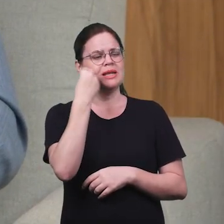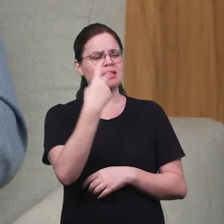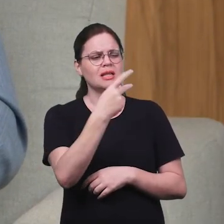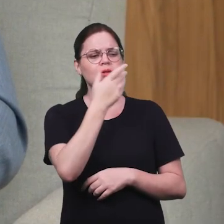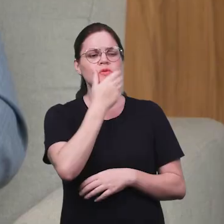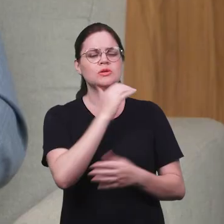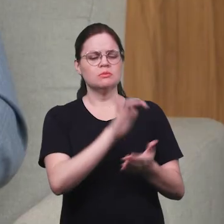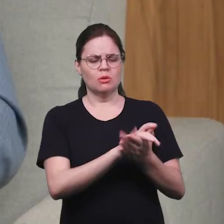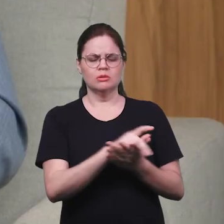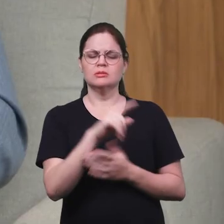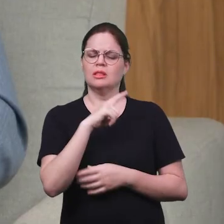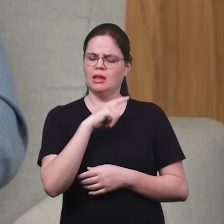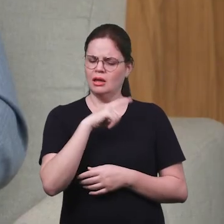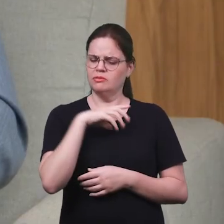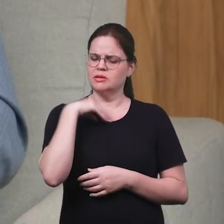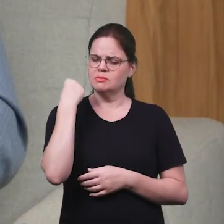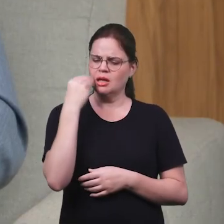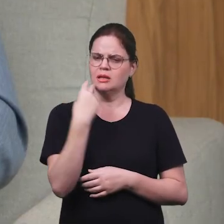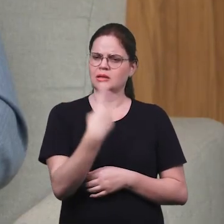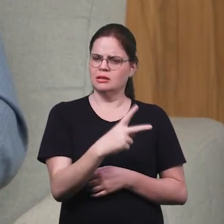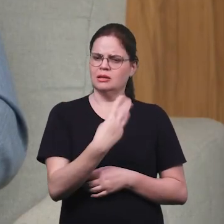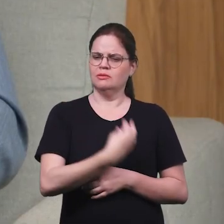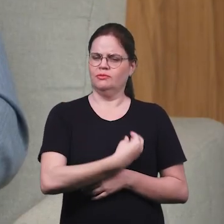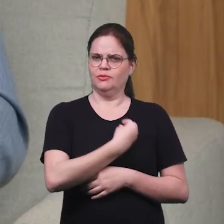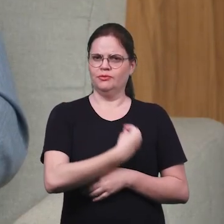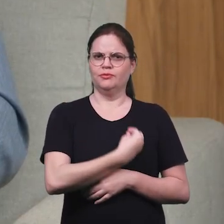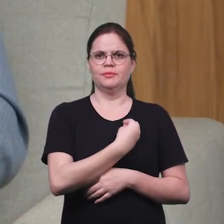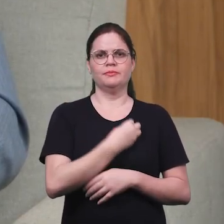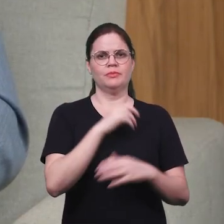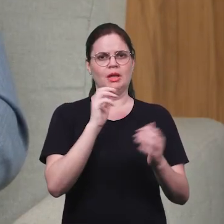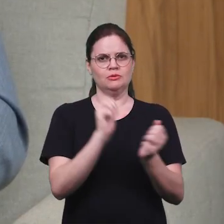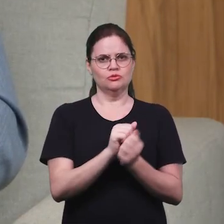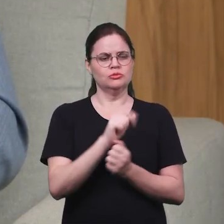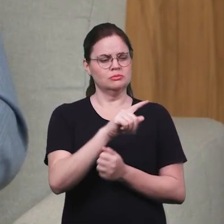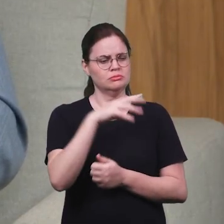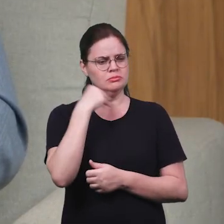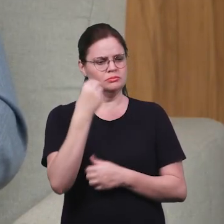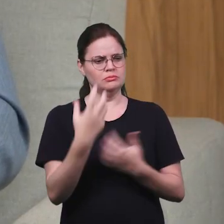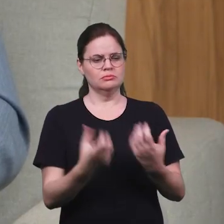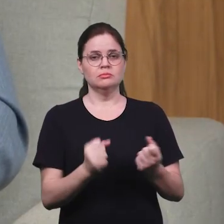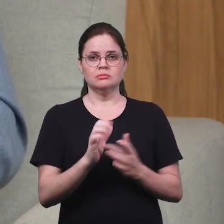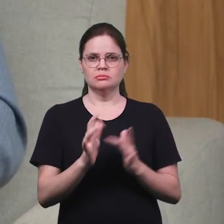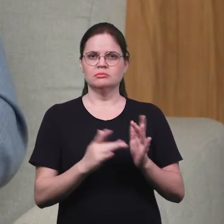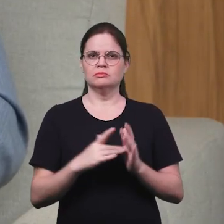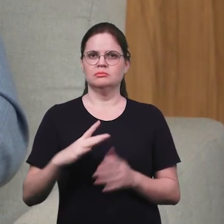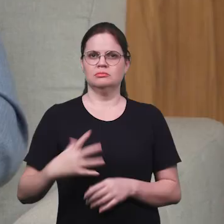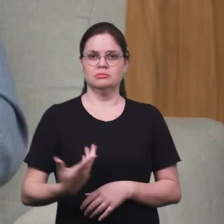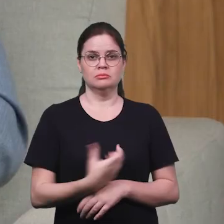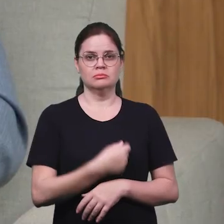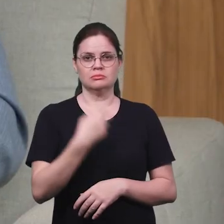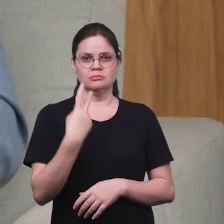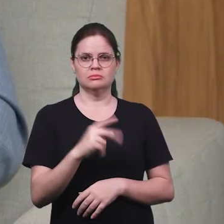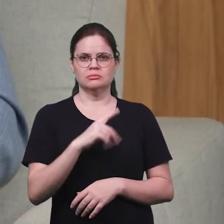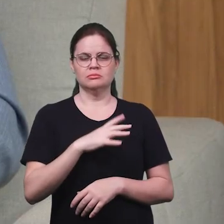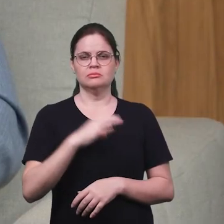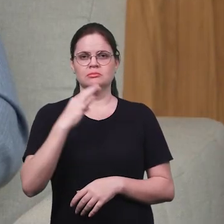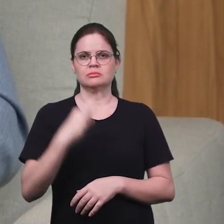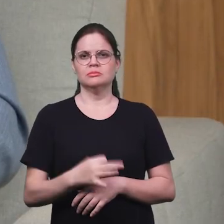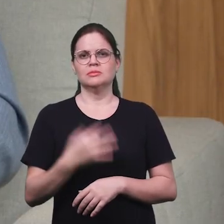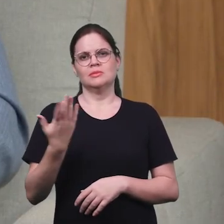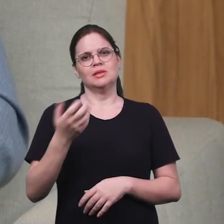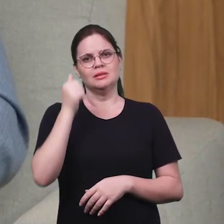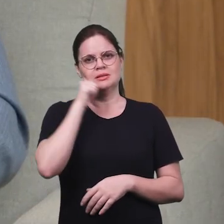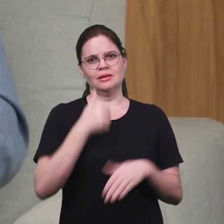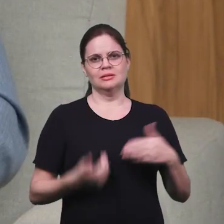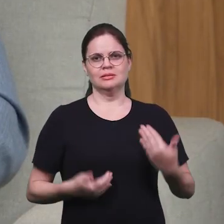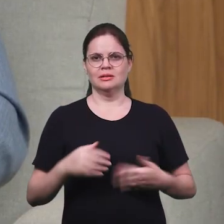com o Senhor, viveu a experiência com a sua conversão ali para a salvação, e certamente a irmã